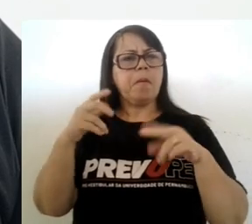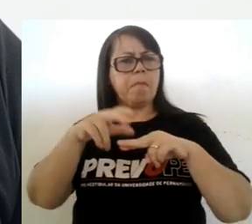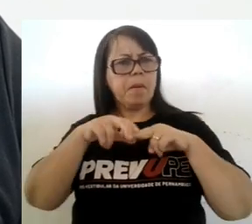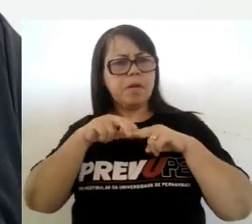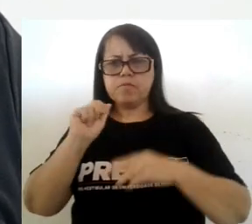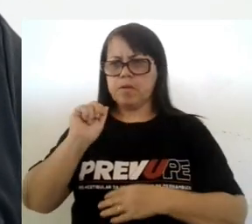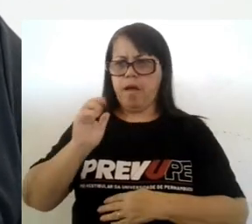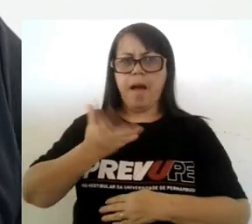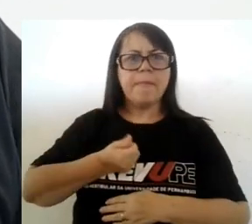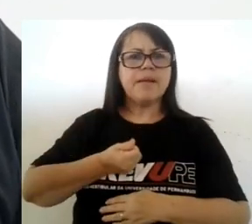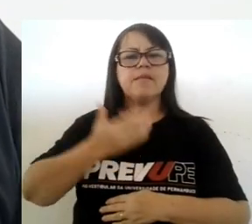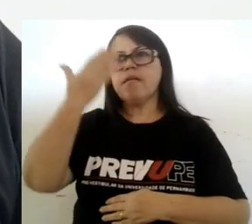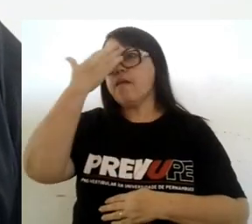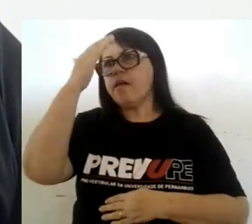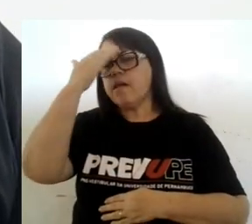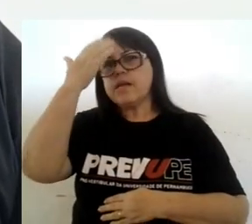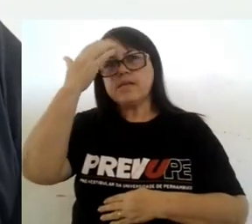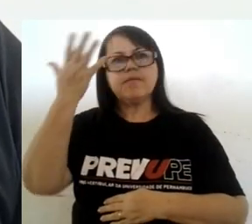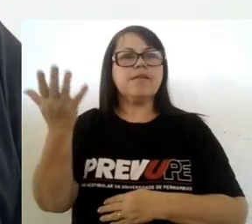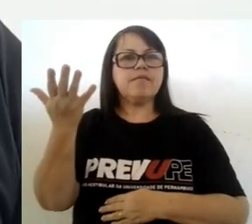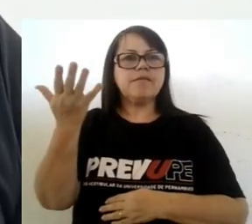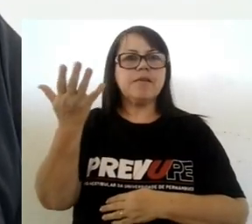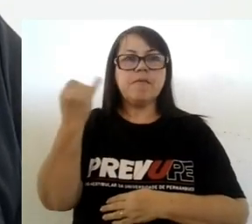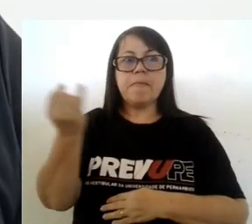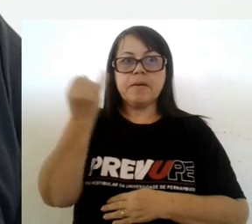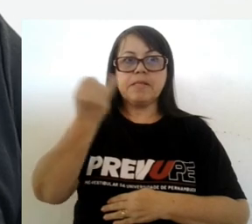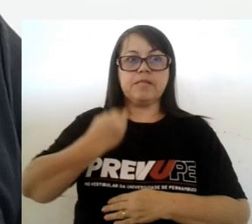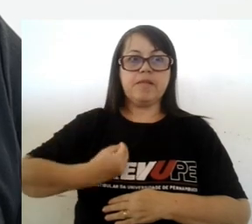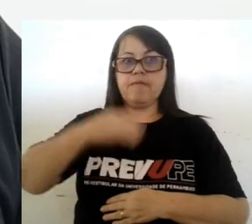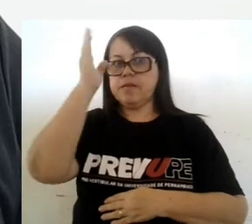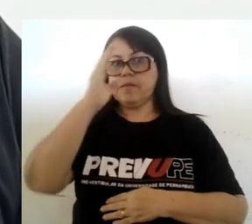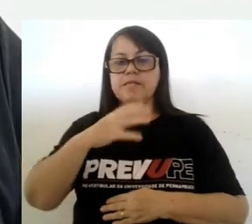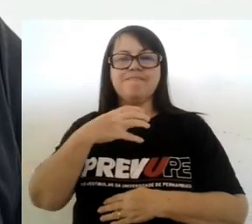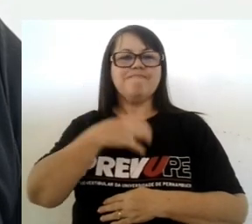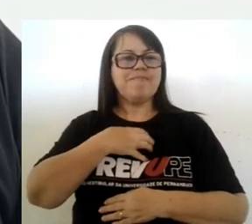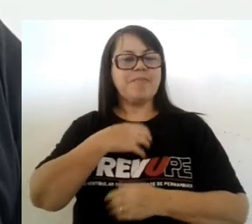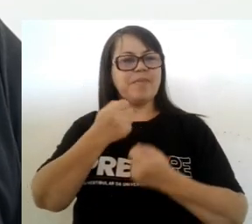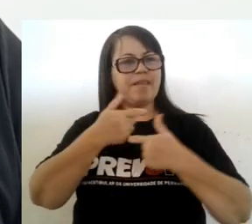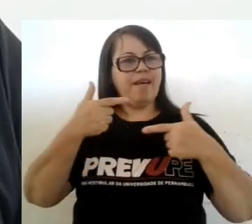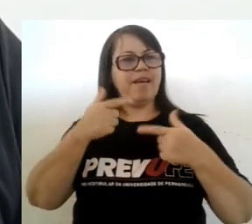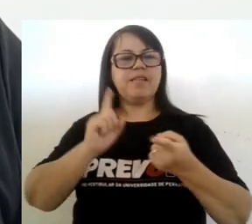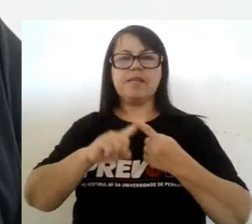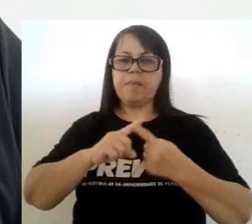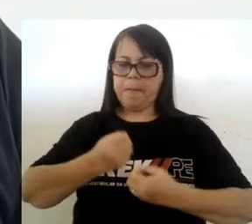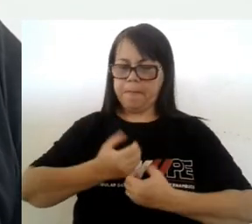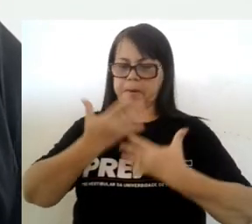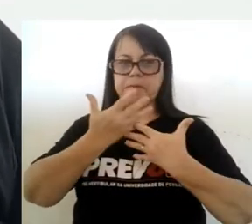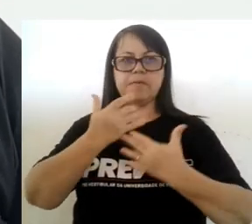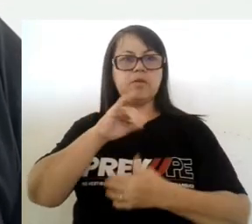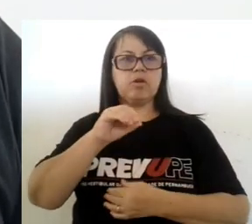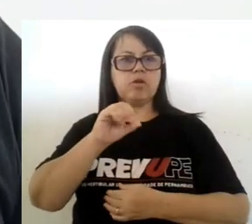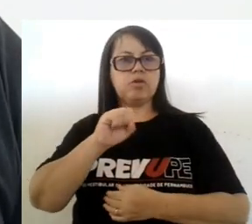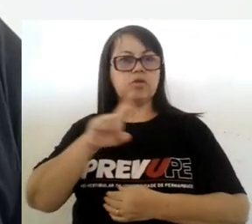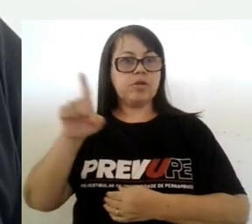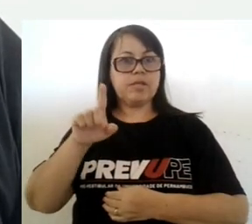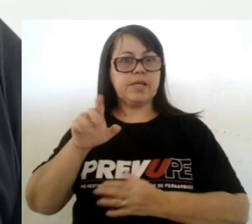habilidade em capturar a essência da vida brasileira com idade e humor poemas Como José e no meio do caminho